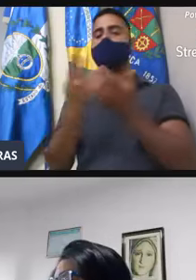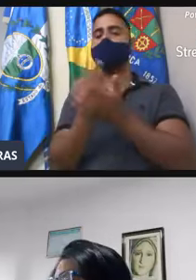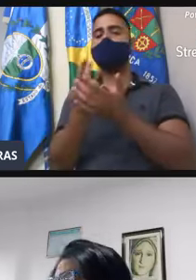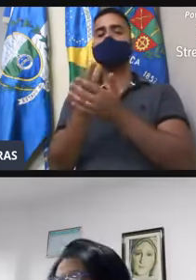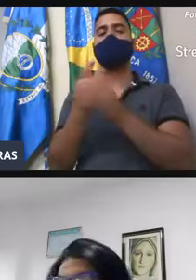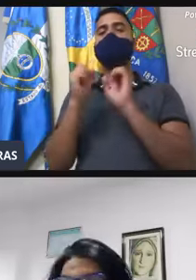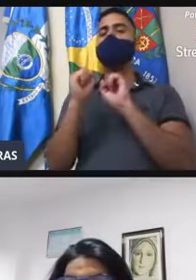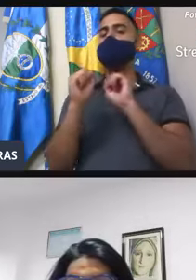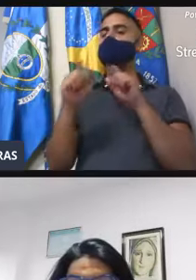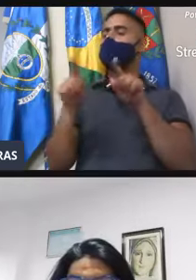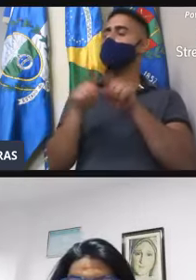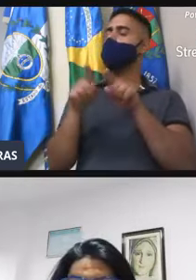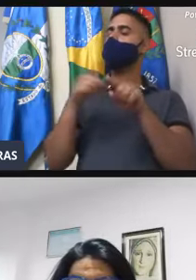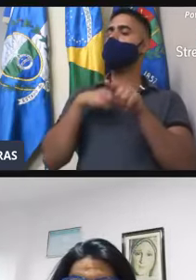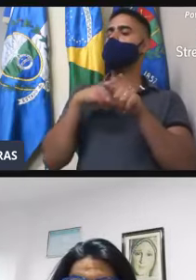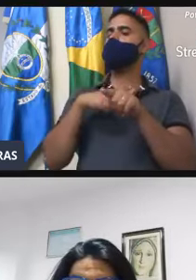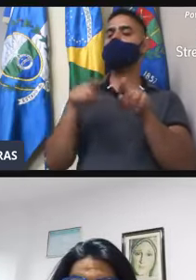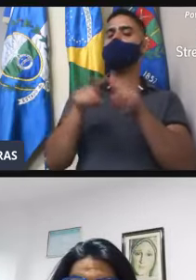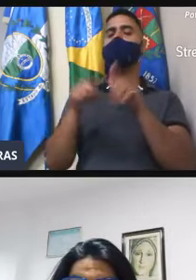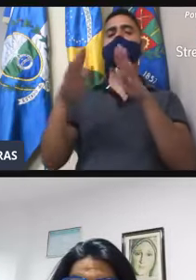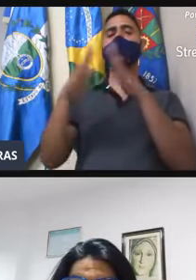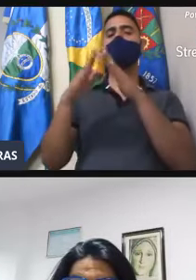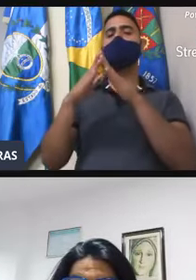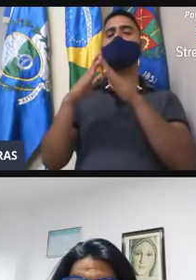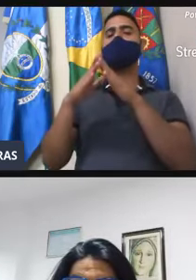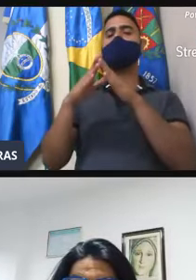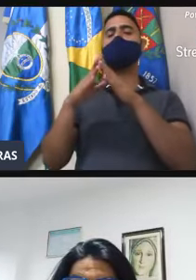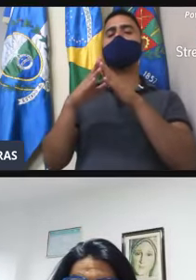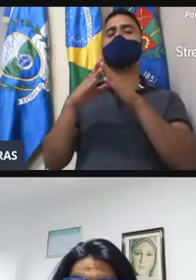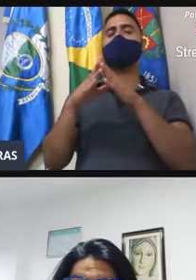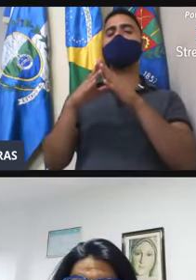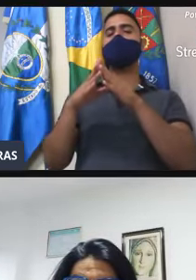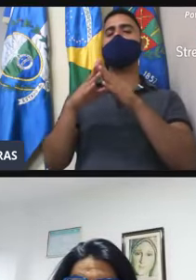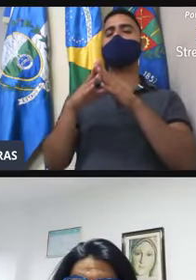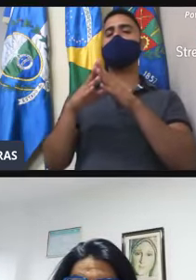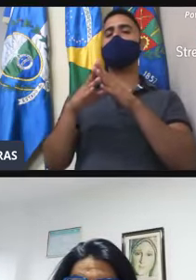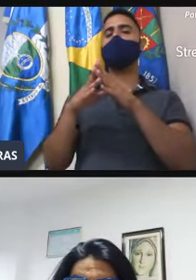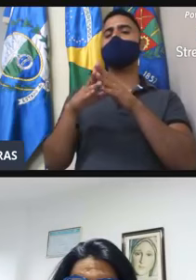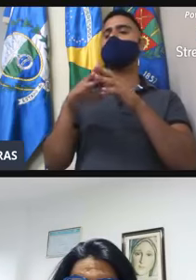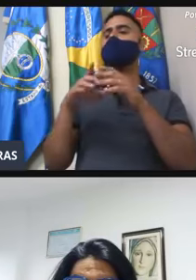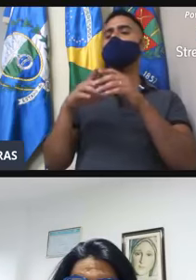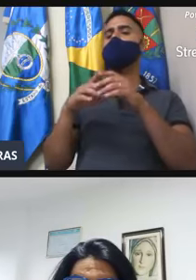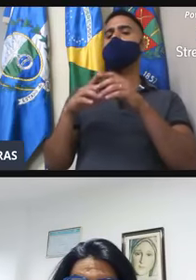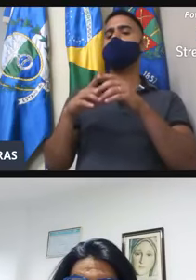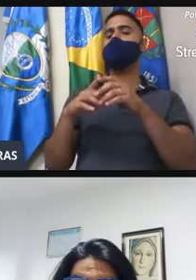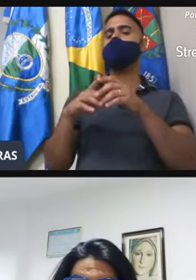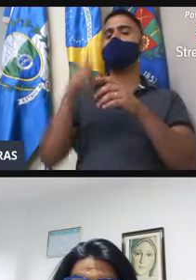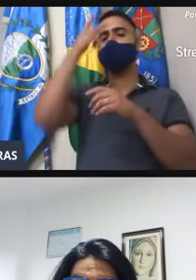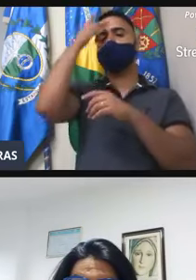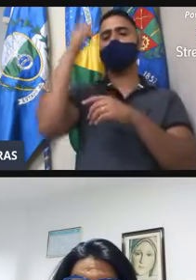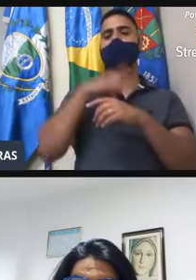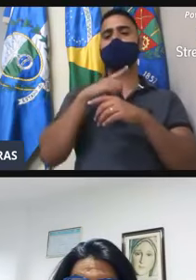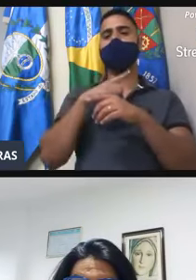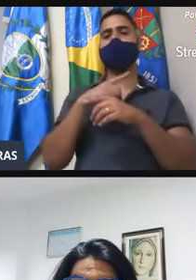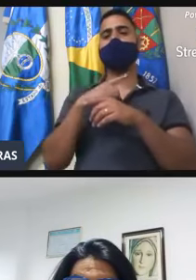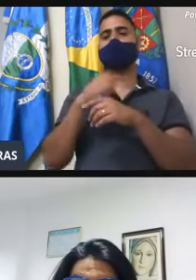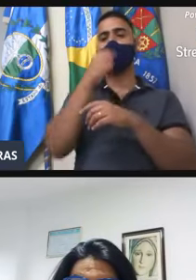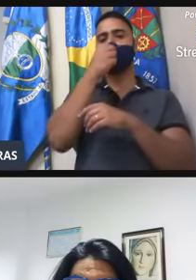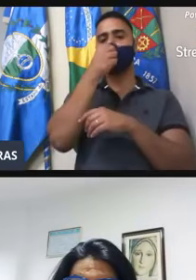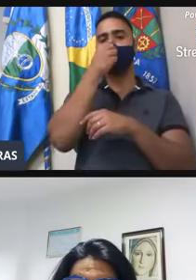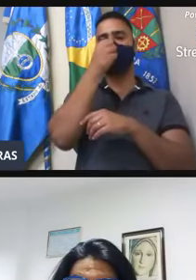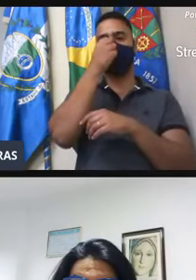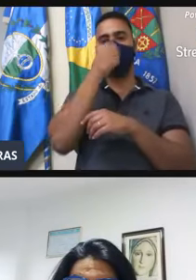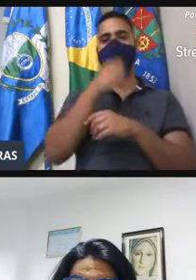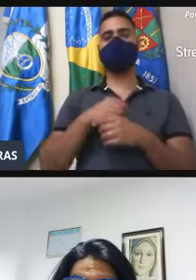ter uma casa de acolhida a vítimas da violência doméstica no nosso município. Isso aí é um assunto